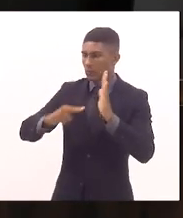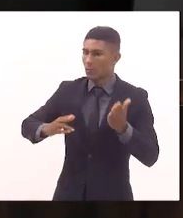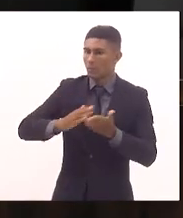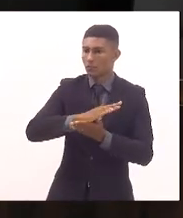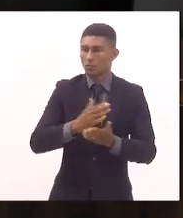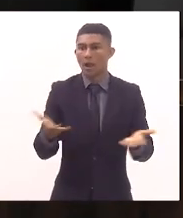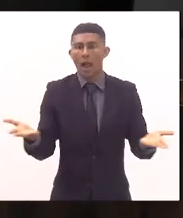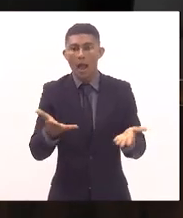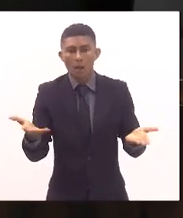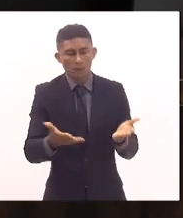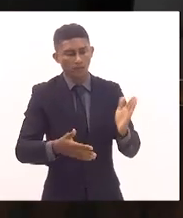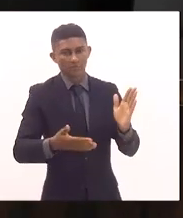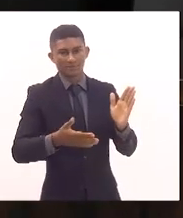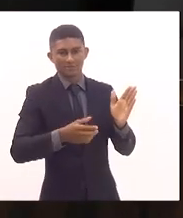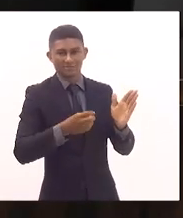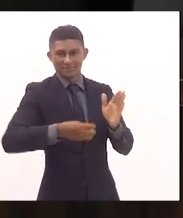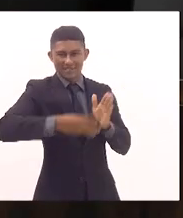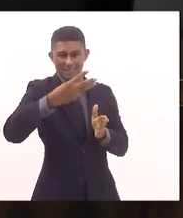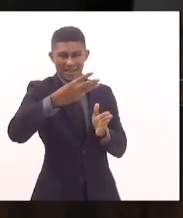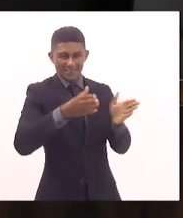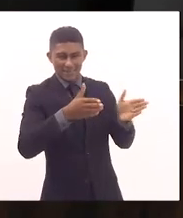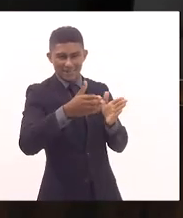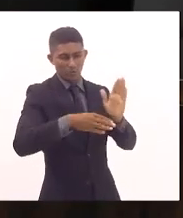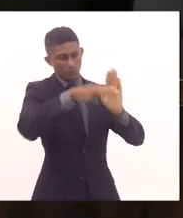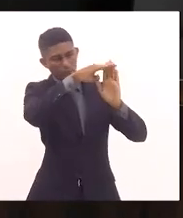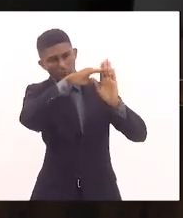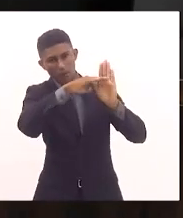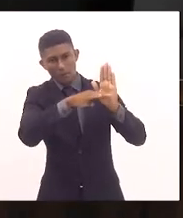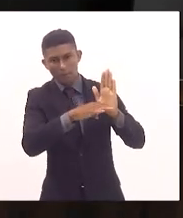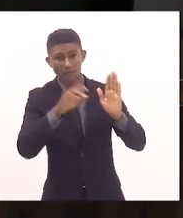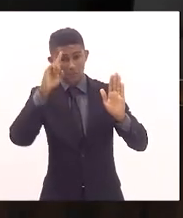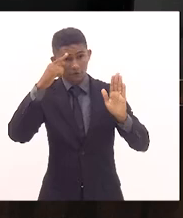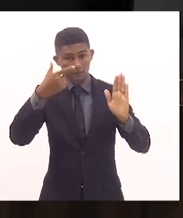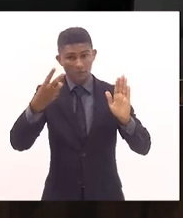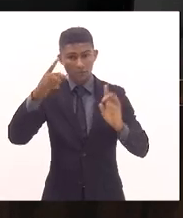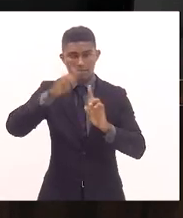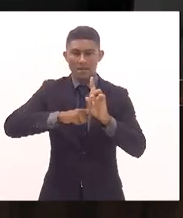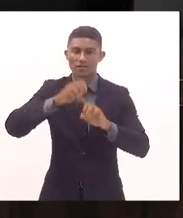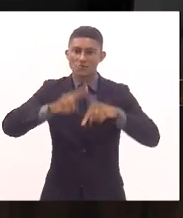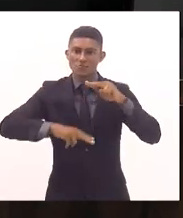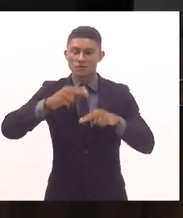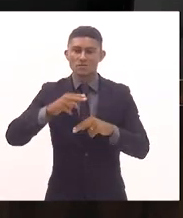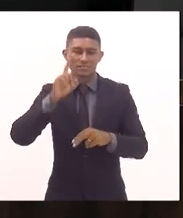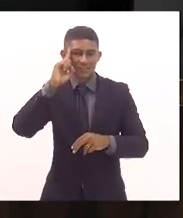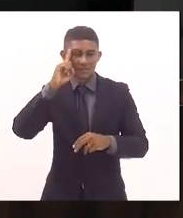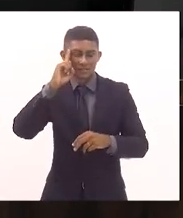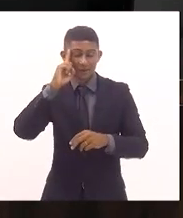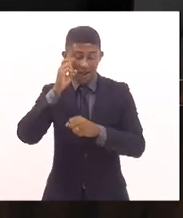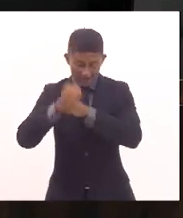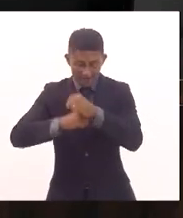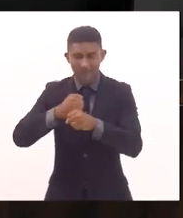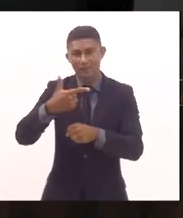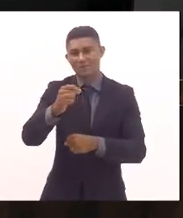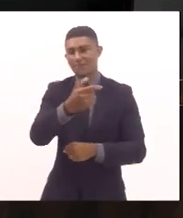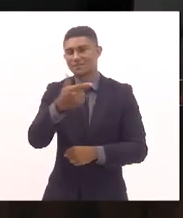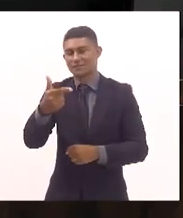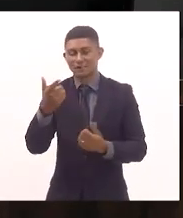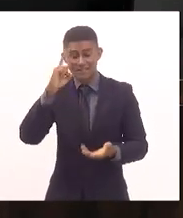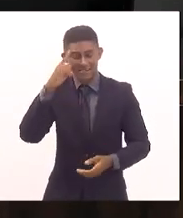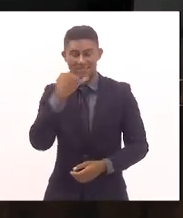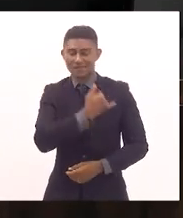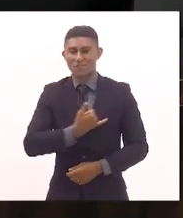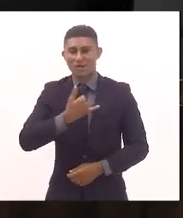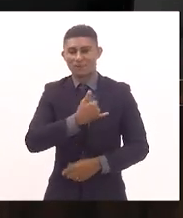passa-se à ordem da terceira sessão extraordinária do dia 23 de junho de 22, dia de São João. Em regime de urgência, em discussão